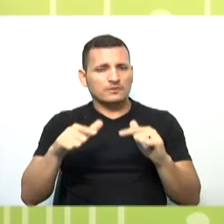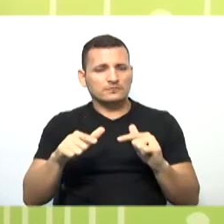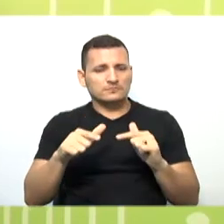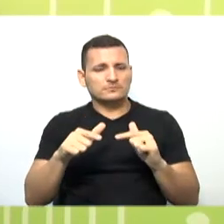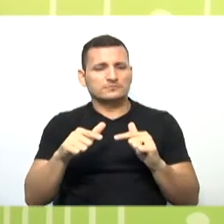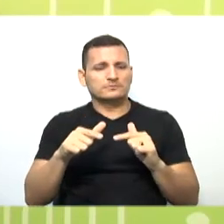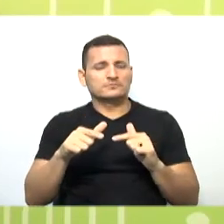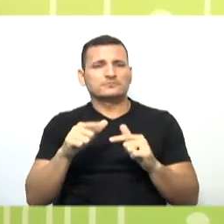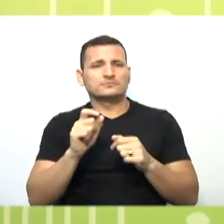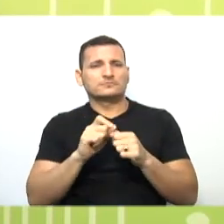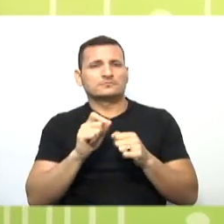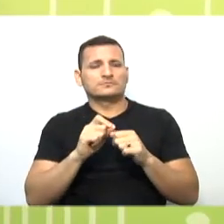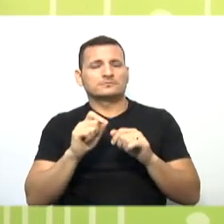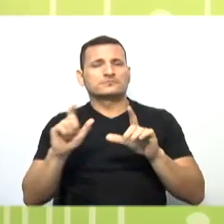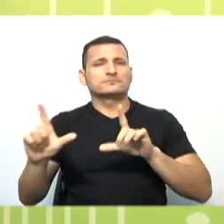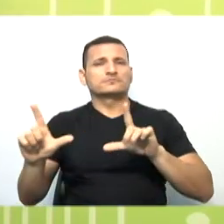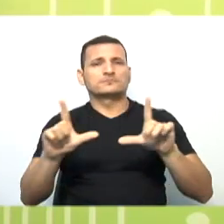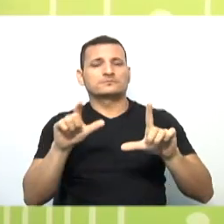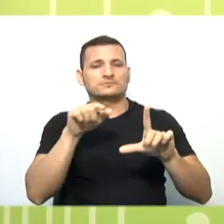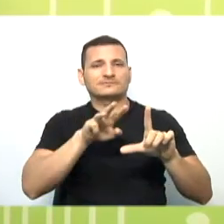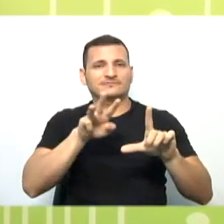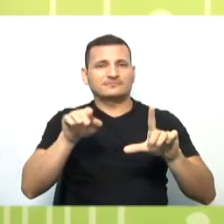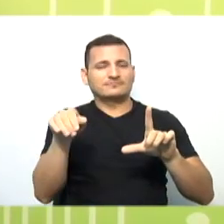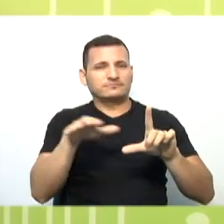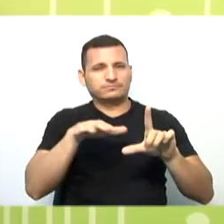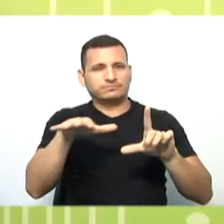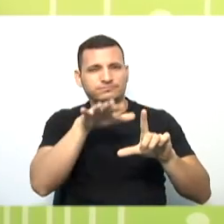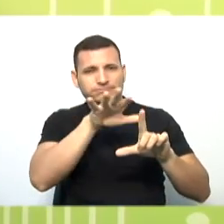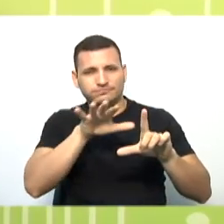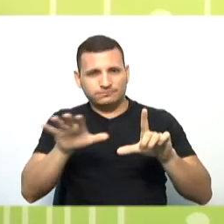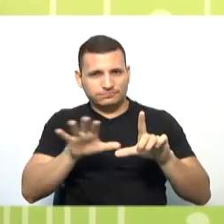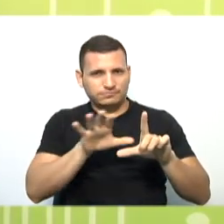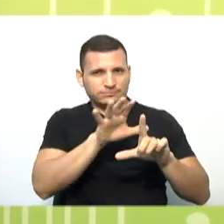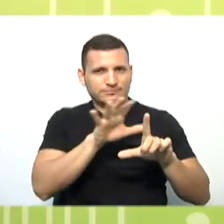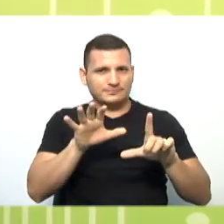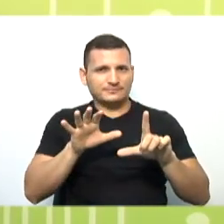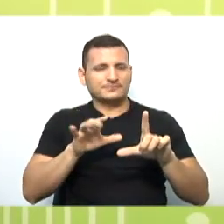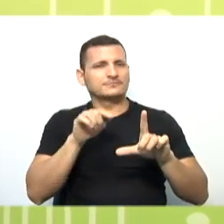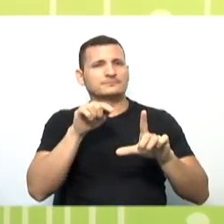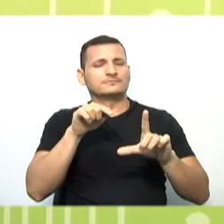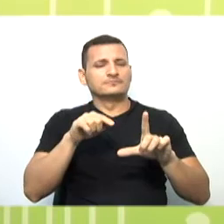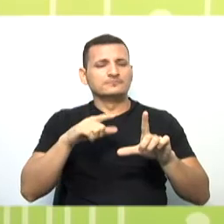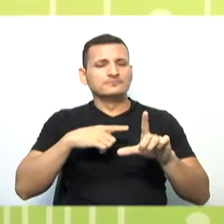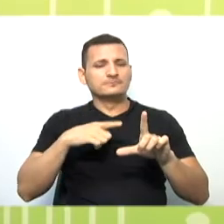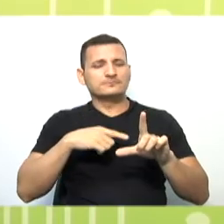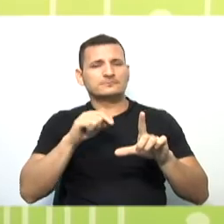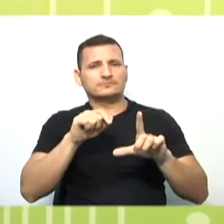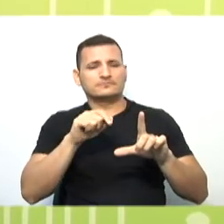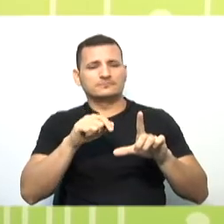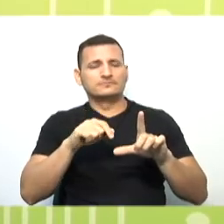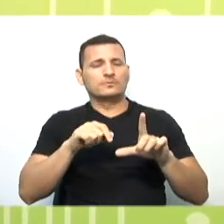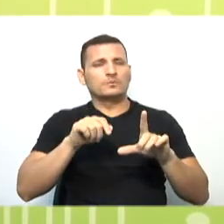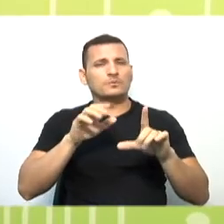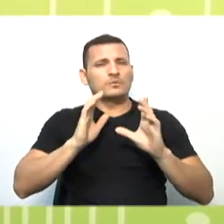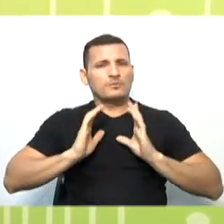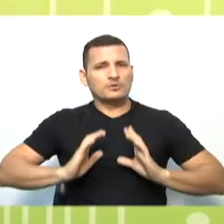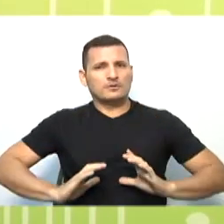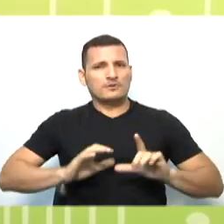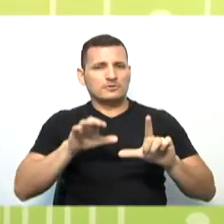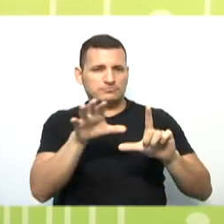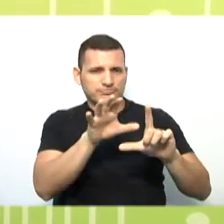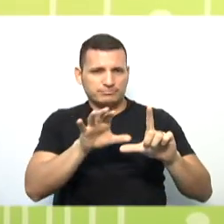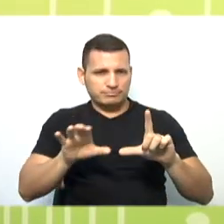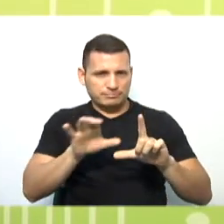que faz a interatividade da página web. Ela trabalha com os